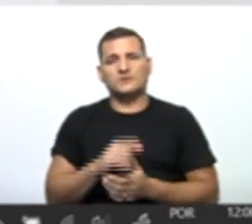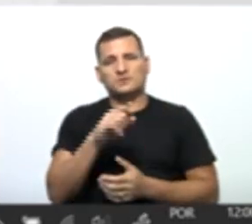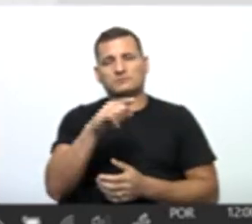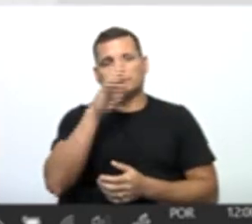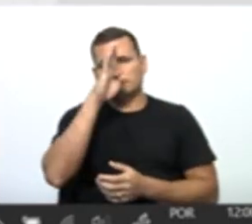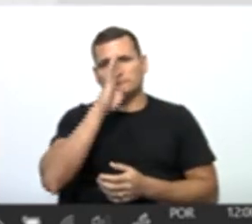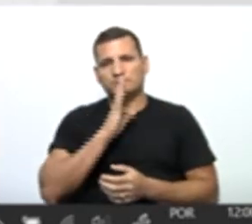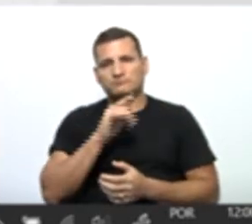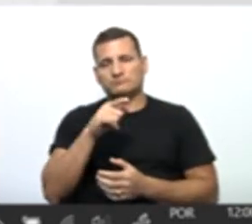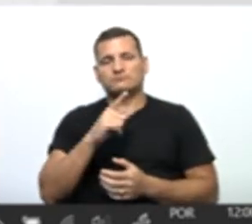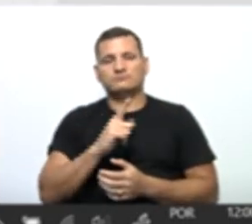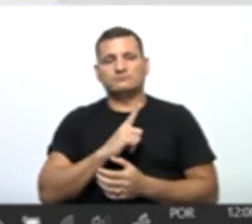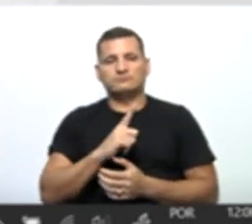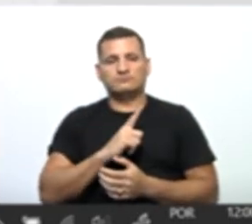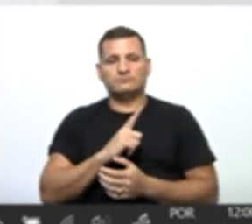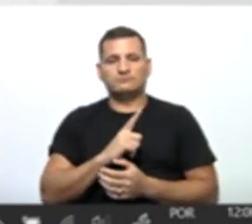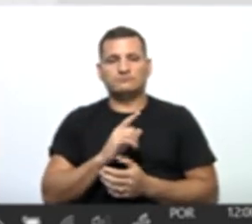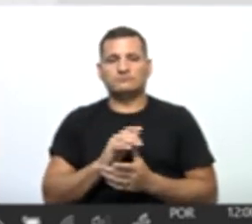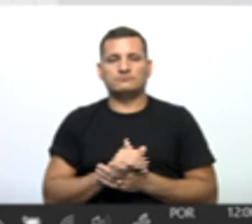Você pode estar